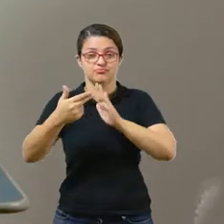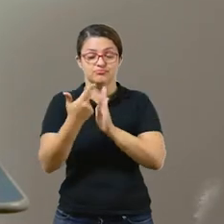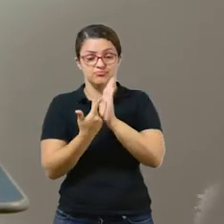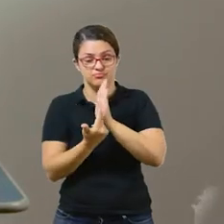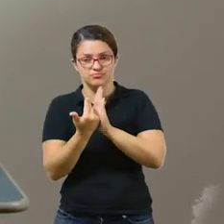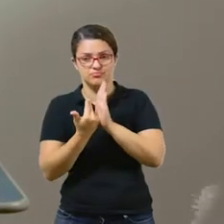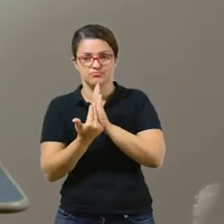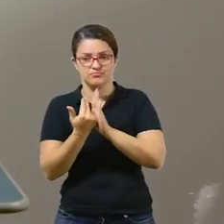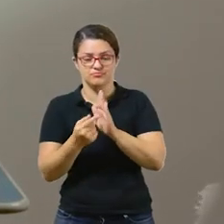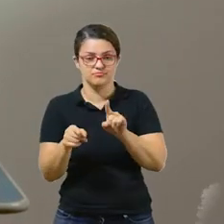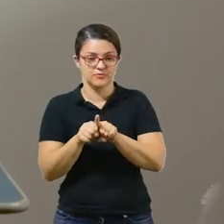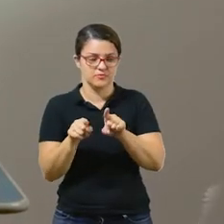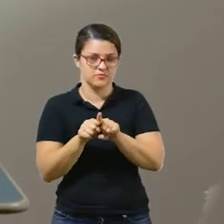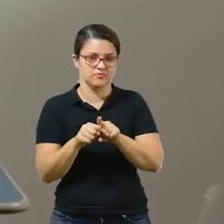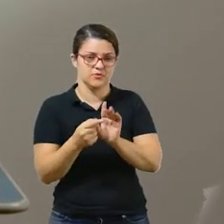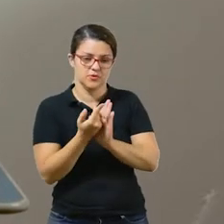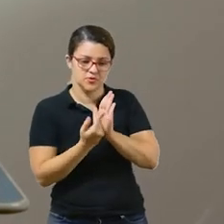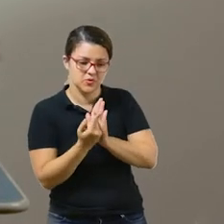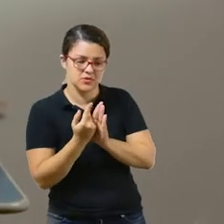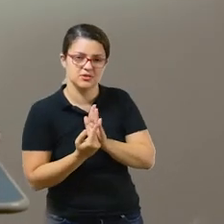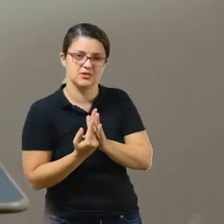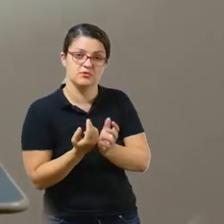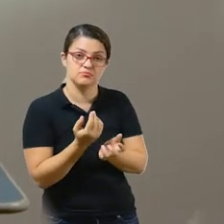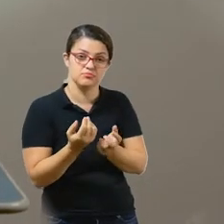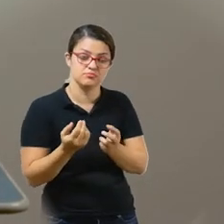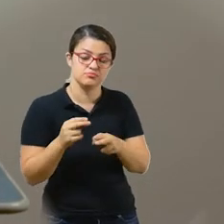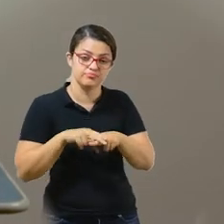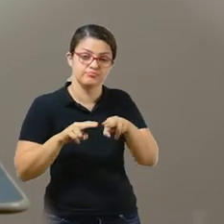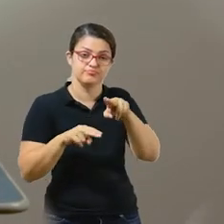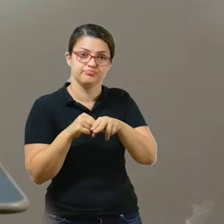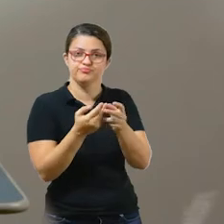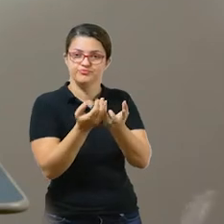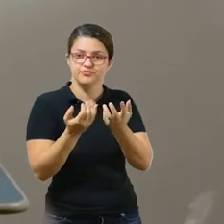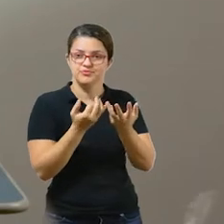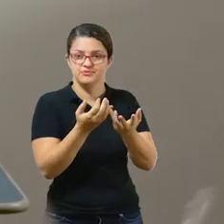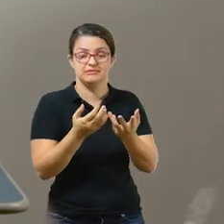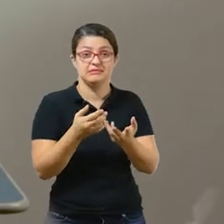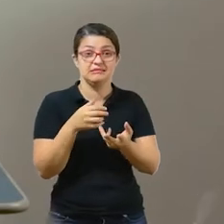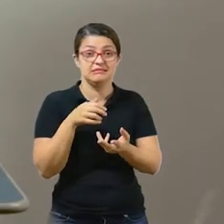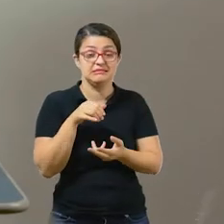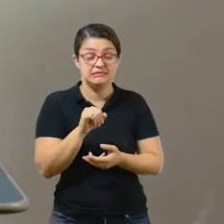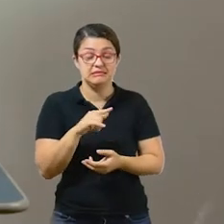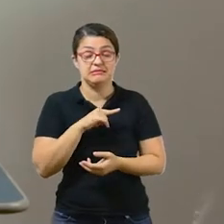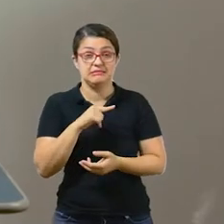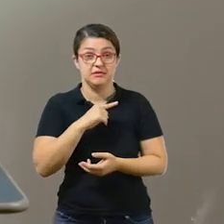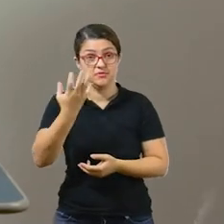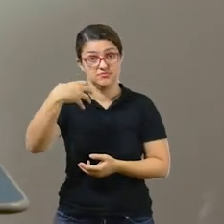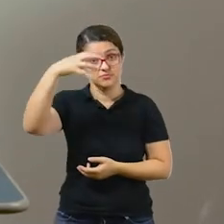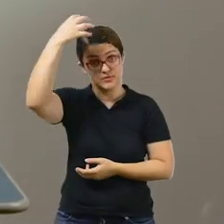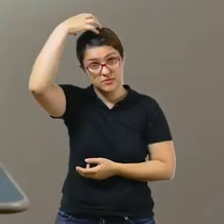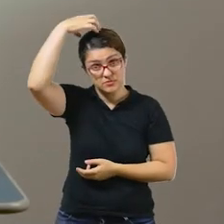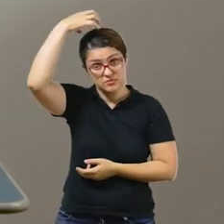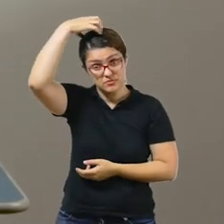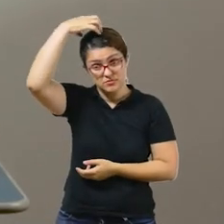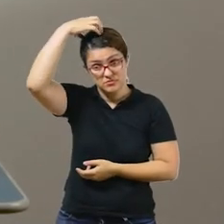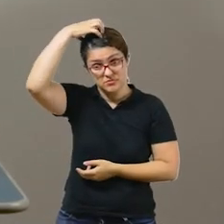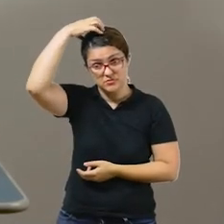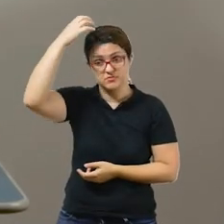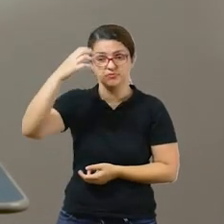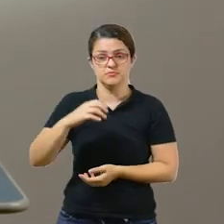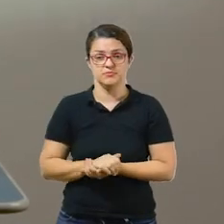fogueira para colocar de fundo, tá bom? Você pode utilizar também chapéu, caso tenha, que também faz parte da